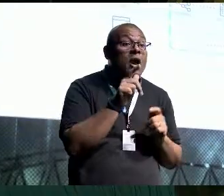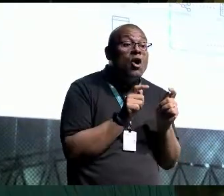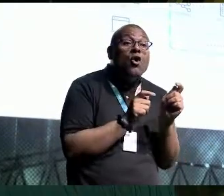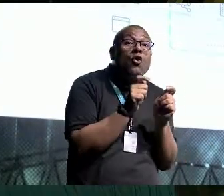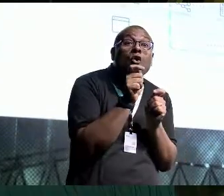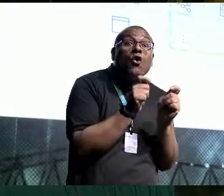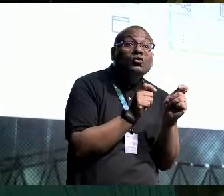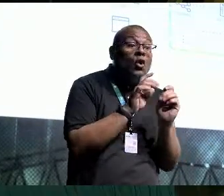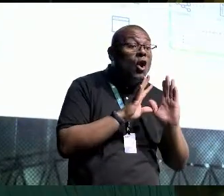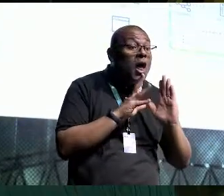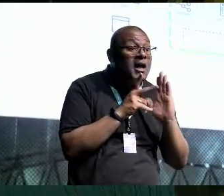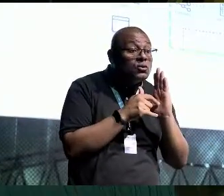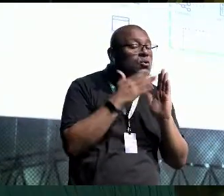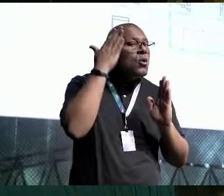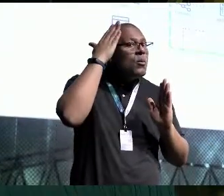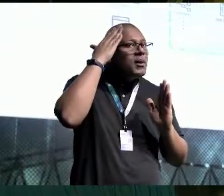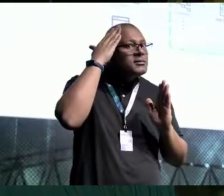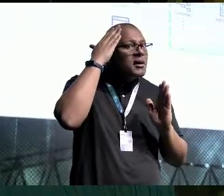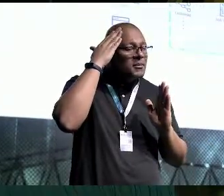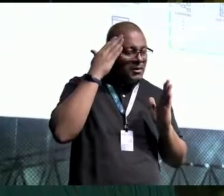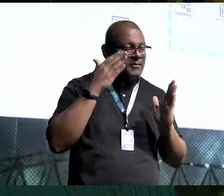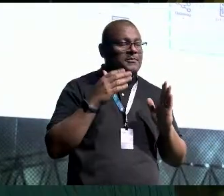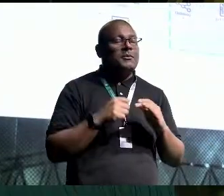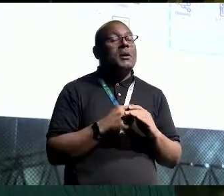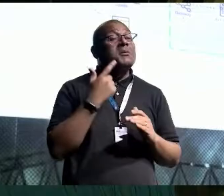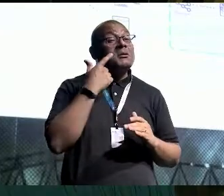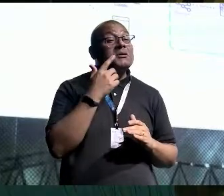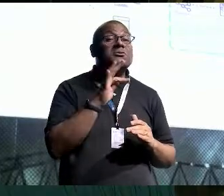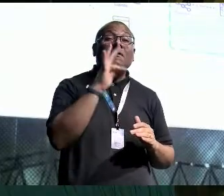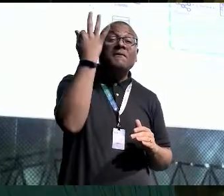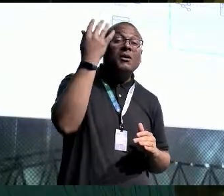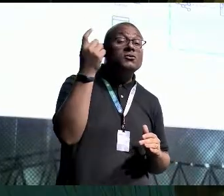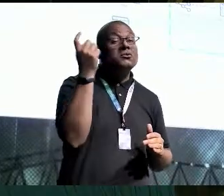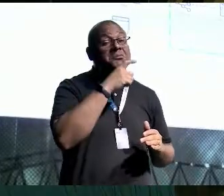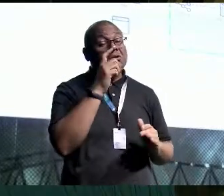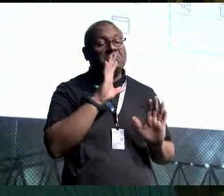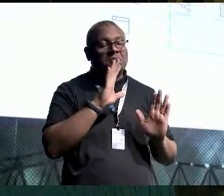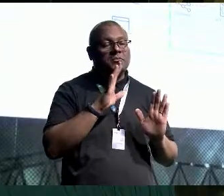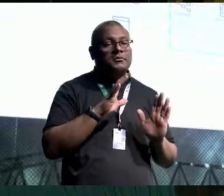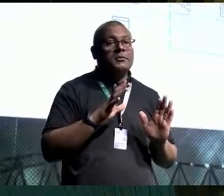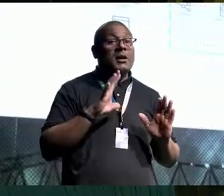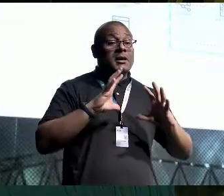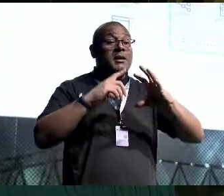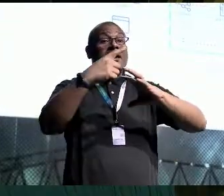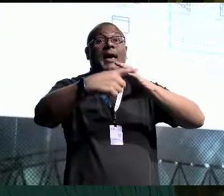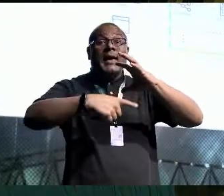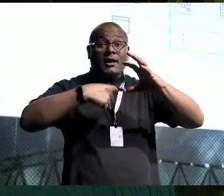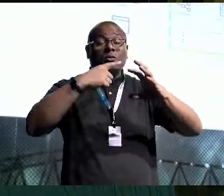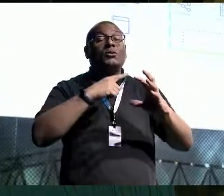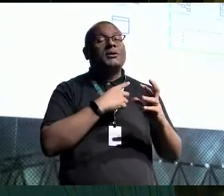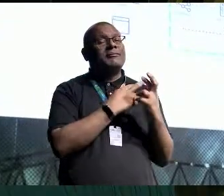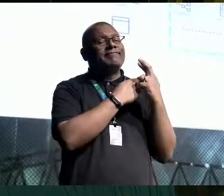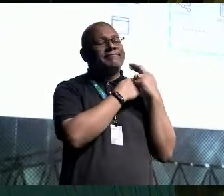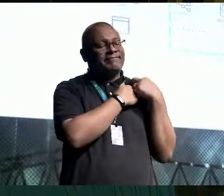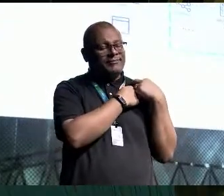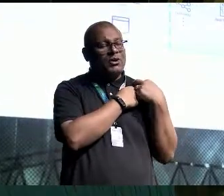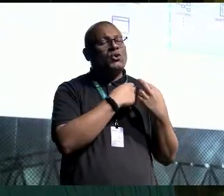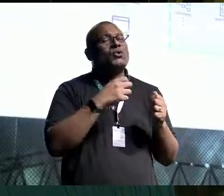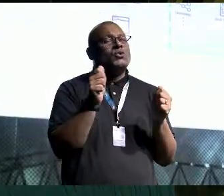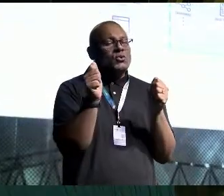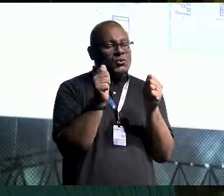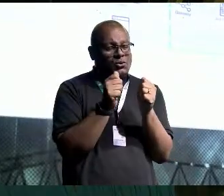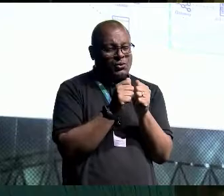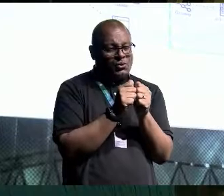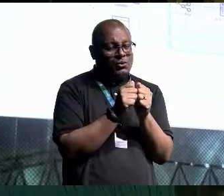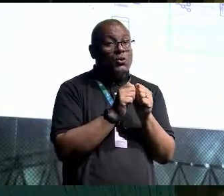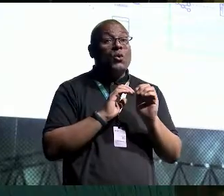o adquirente. Tá? Então, por isso a gente tem uma plataforma global e ter muitas responsabilidades perante isso,